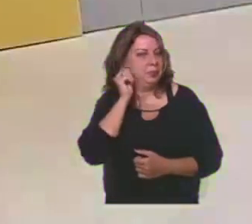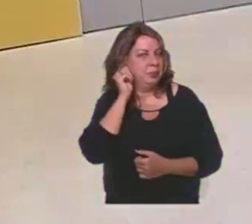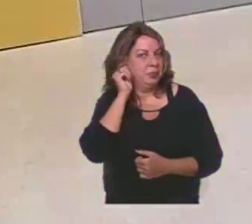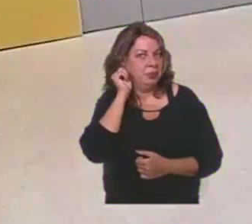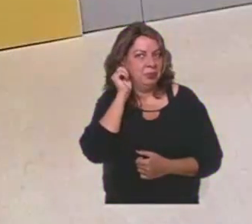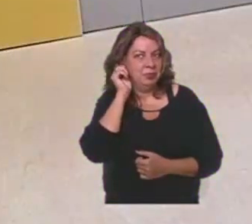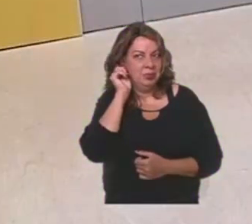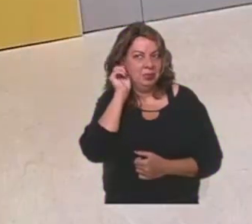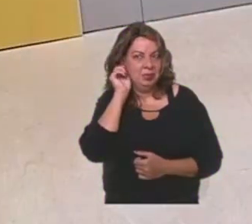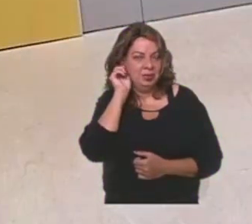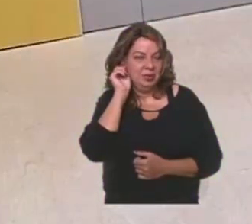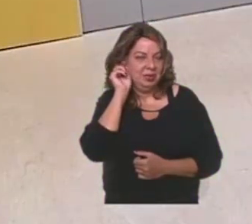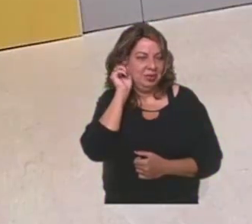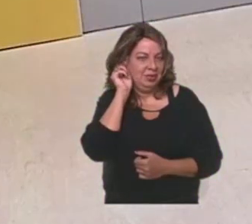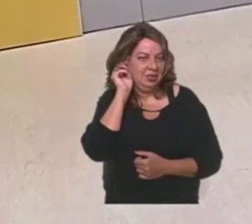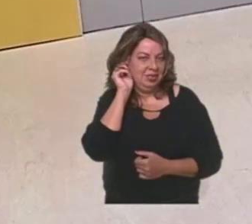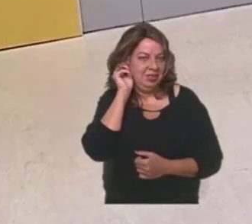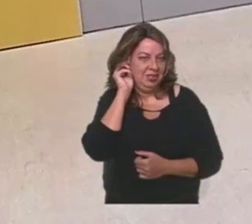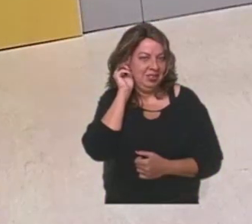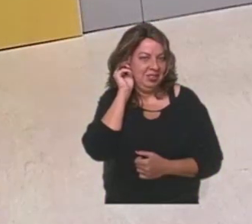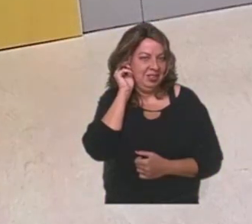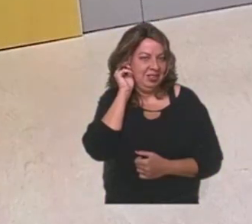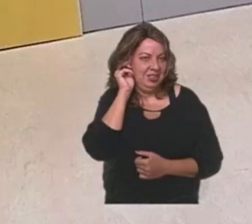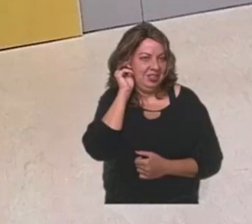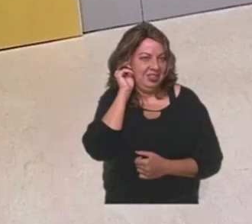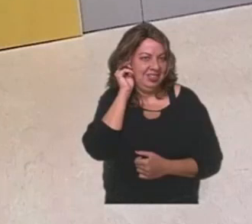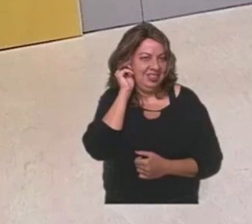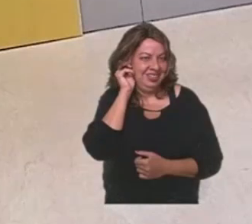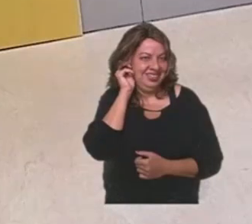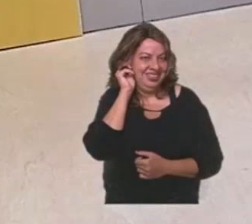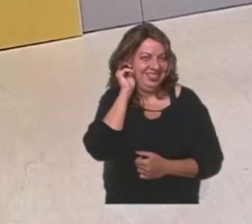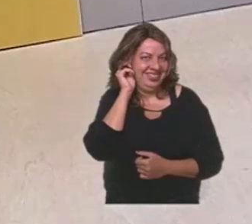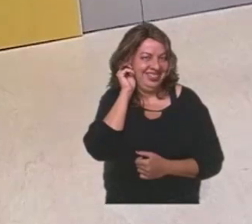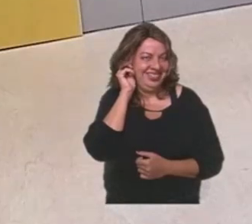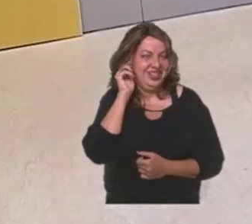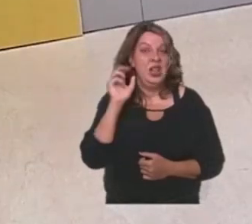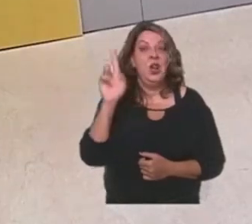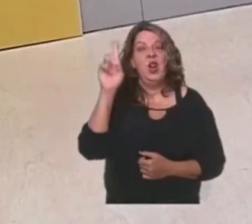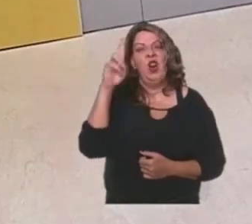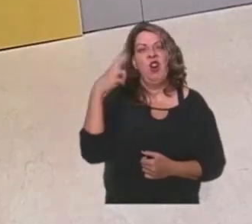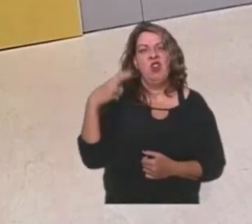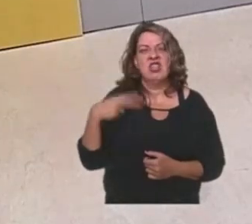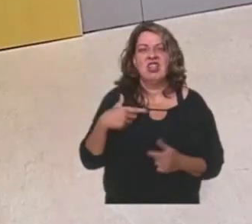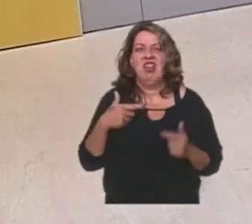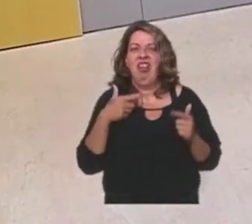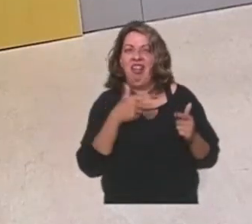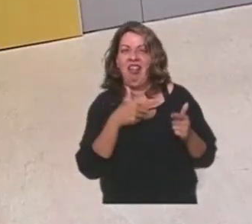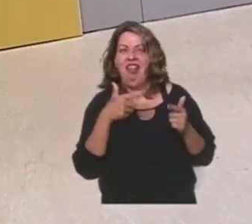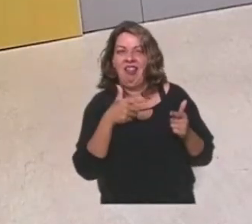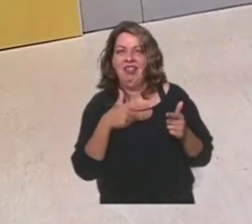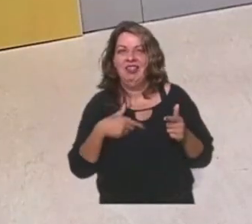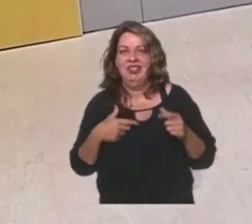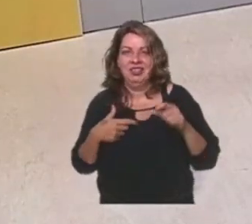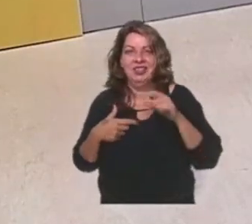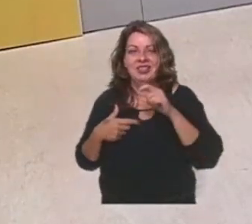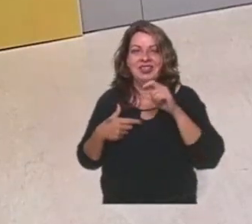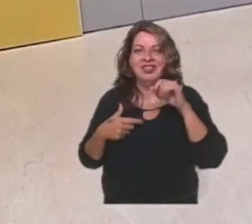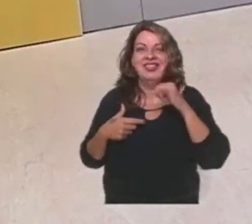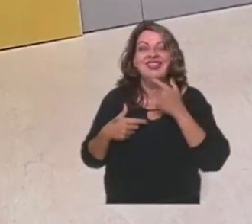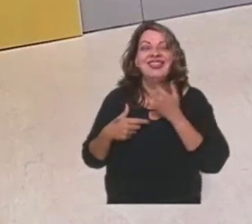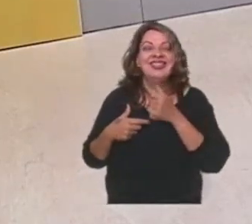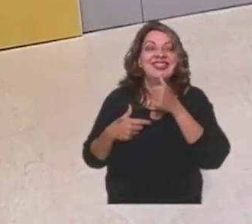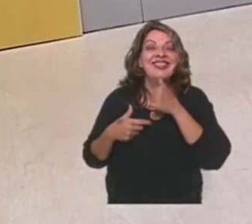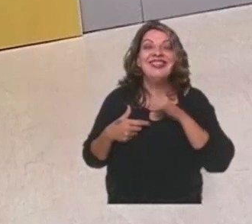Rose falou que ficou parecendo uma mobilete quando eu fiz isso. Poxa, ai, não, oh, e diminui poxa. O prêmio. Não, gente, é uma moto Honda Pop daquelas